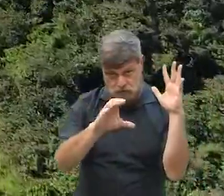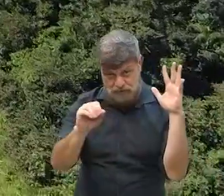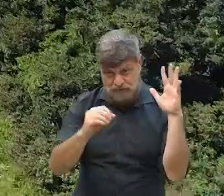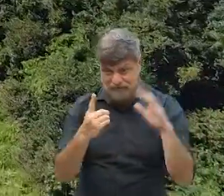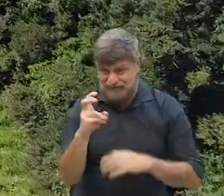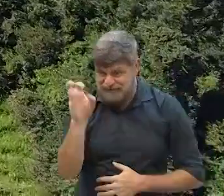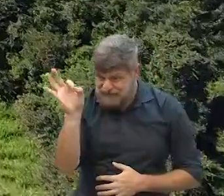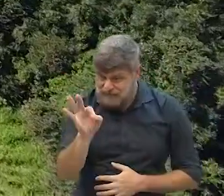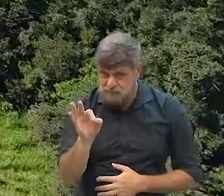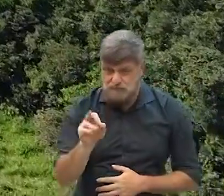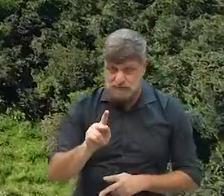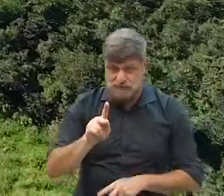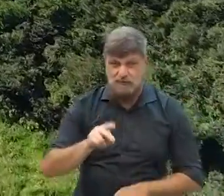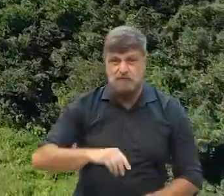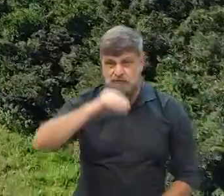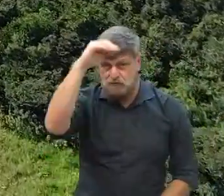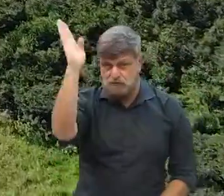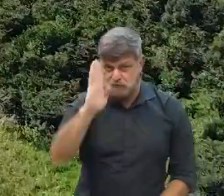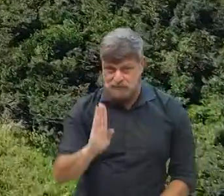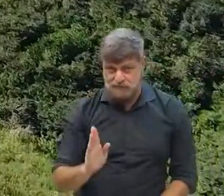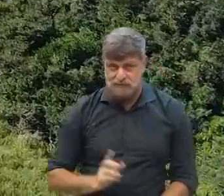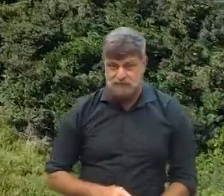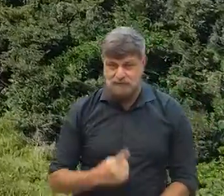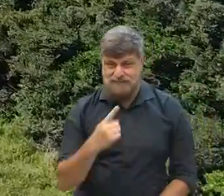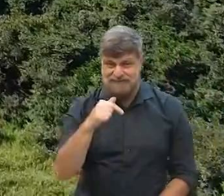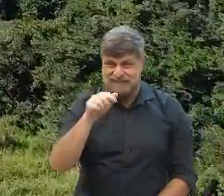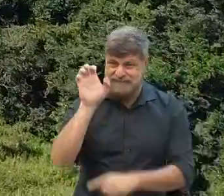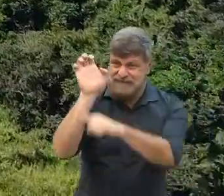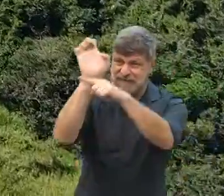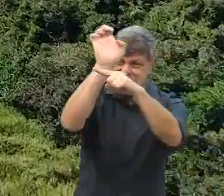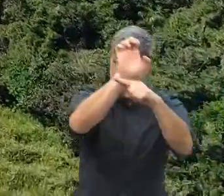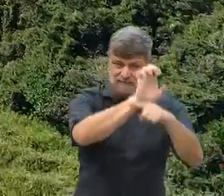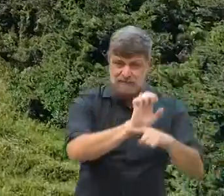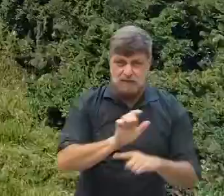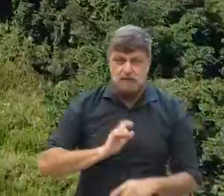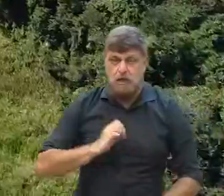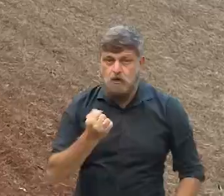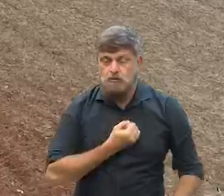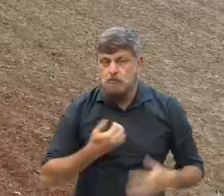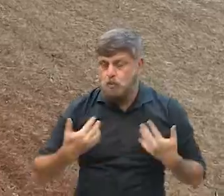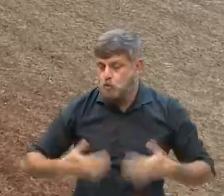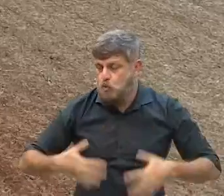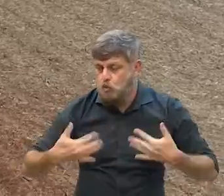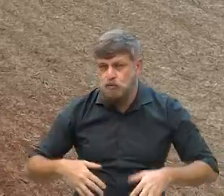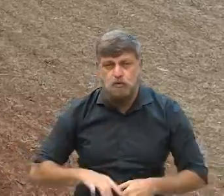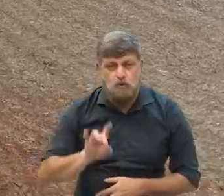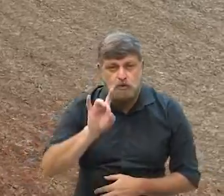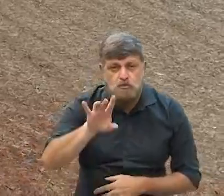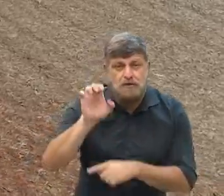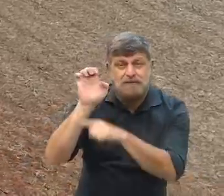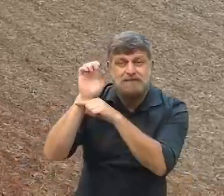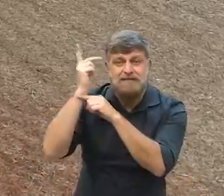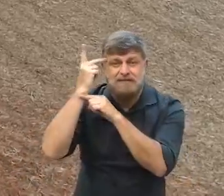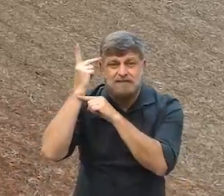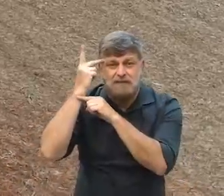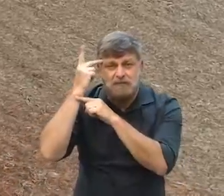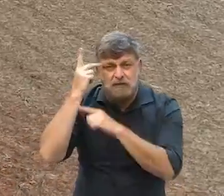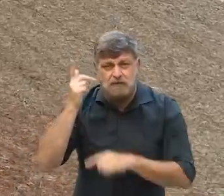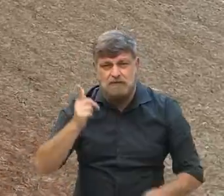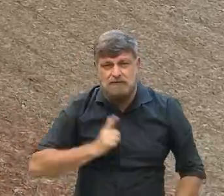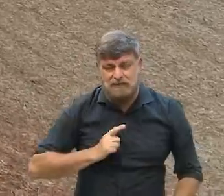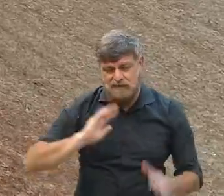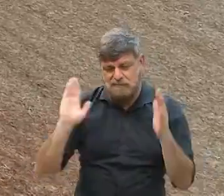nacional, presente em 17 estados brasileiros, os números assustam. Apenas no estado de São Paulo,